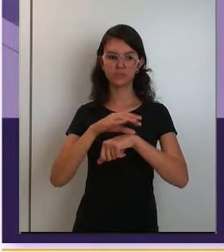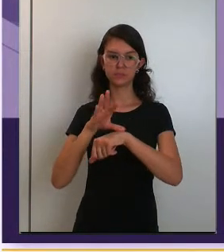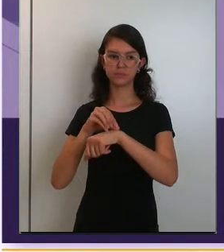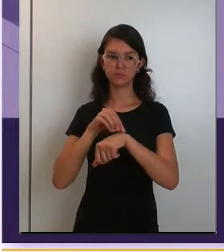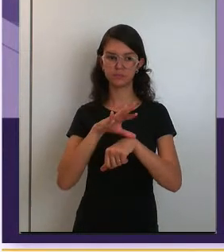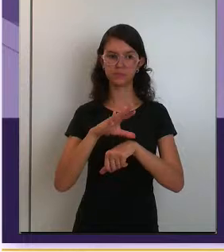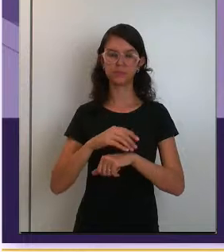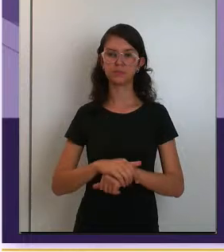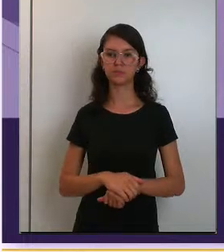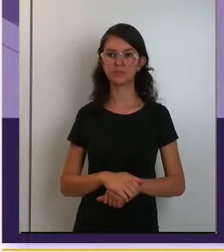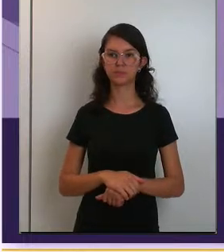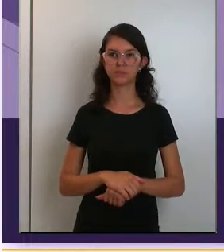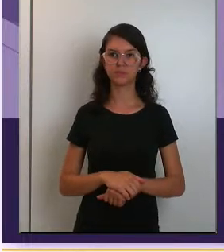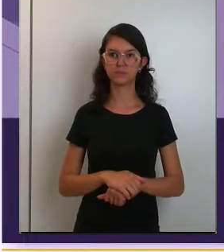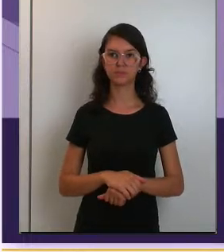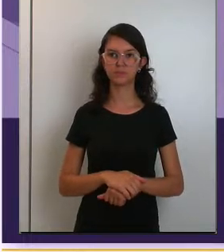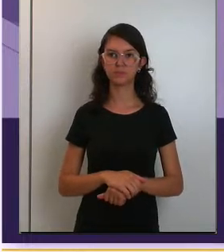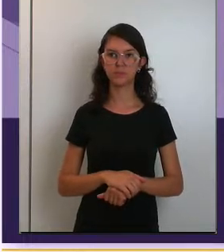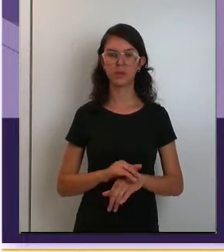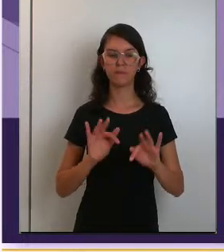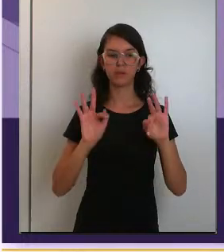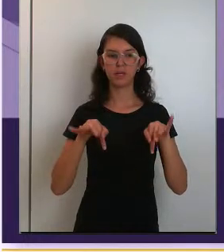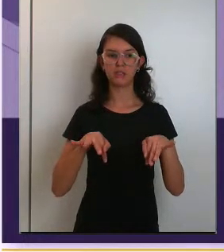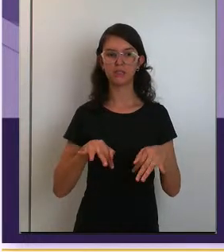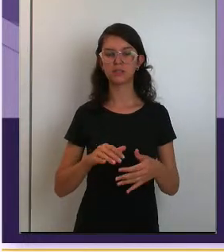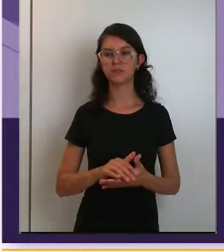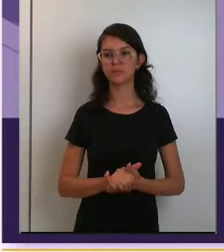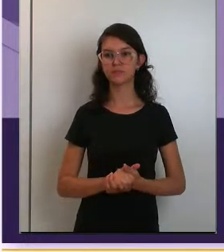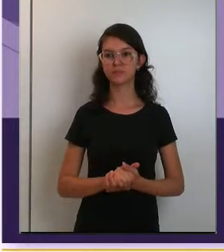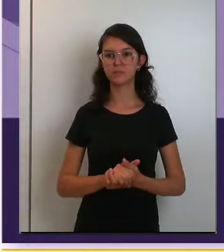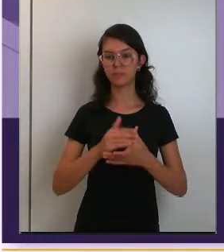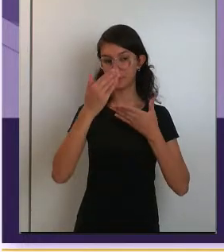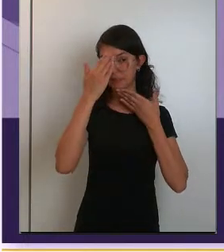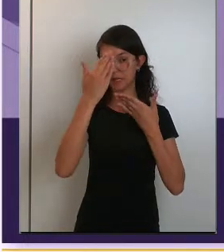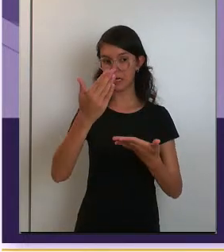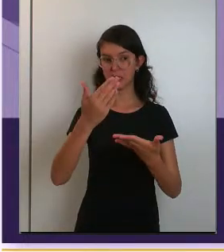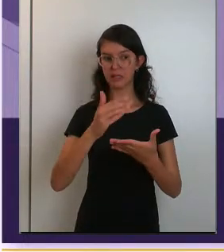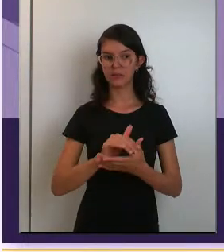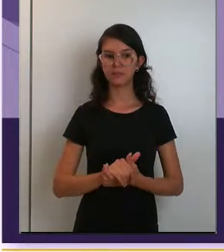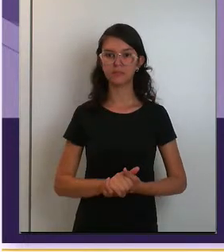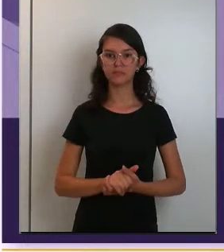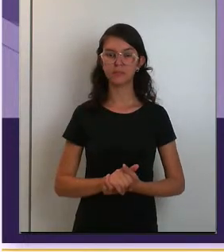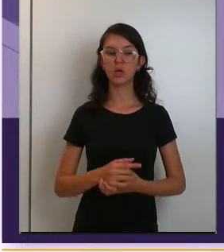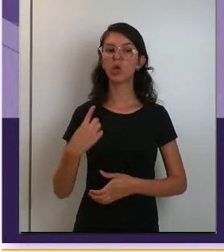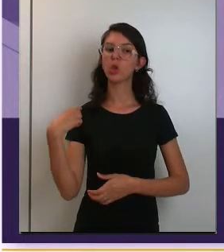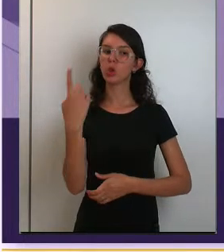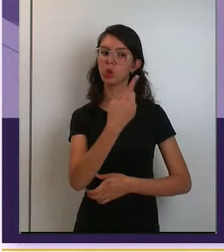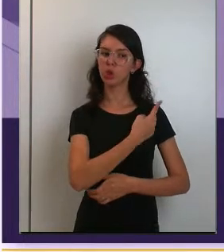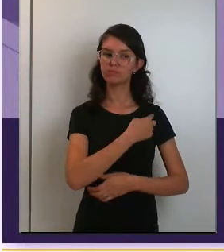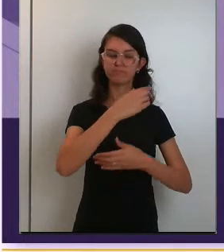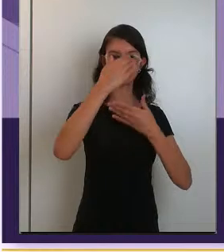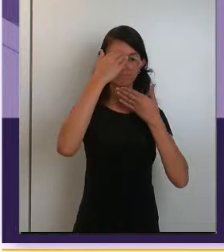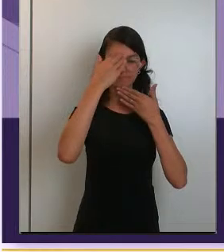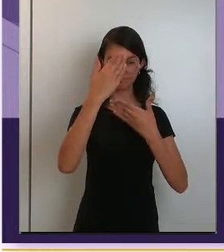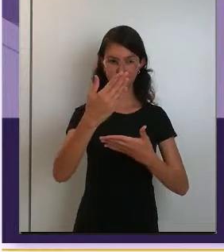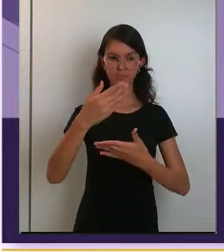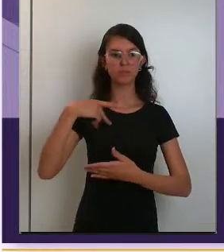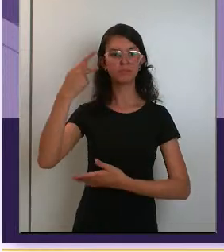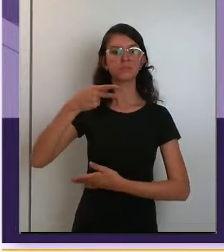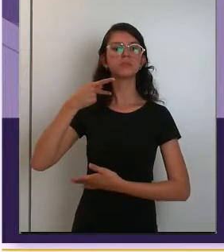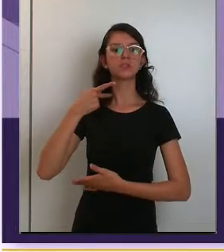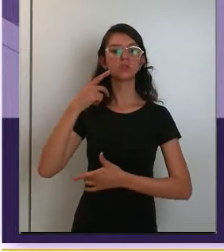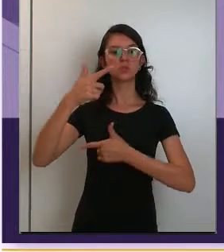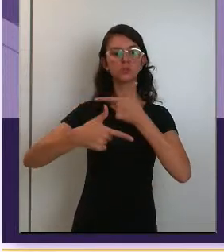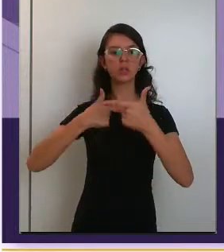mestre de cerimônias para o encerramento. Obrigado. Nós agradecemos o Procurador do Trabalho, Rodrigo